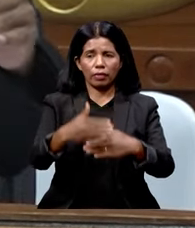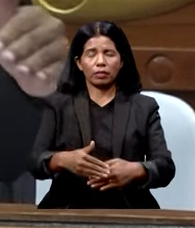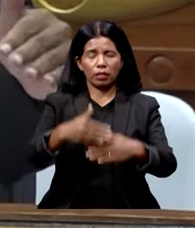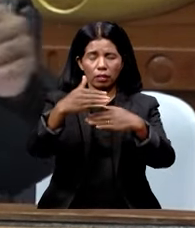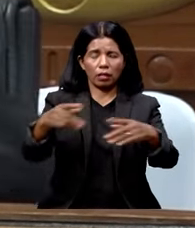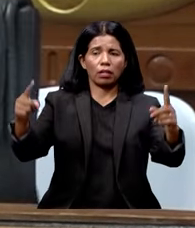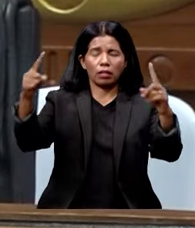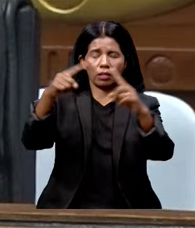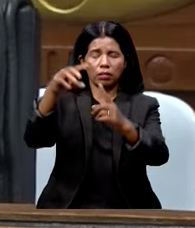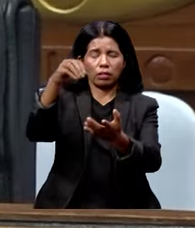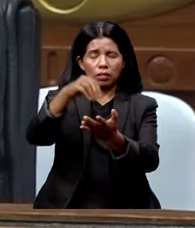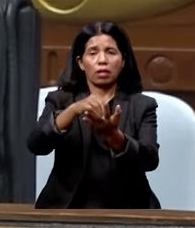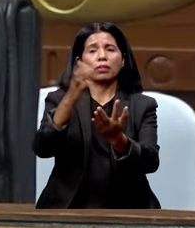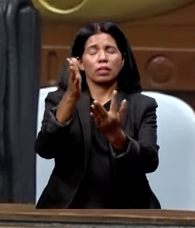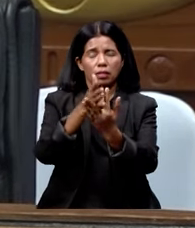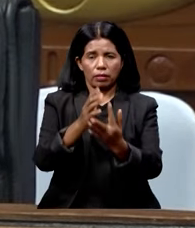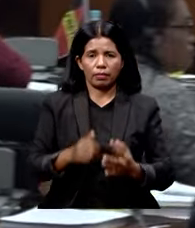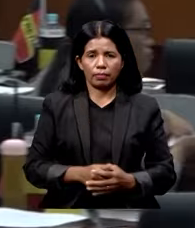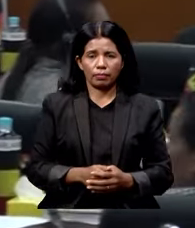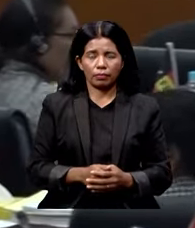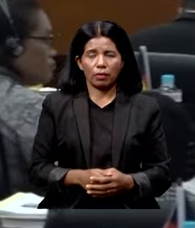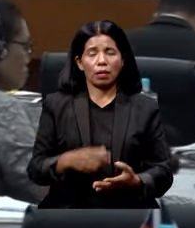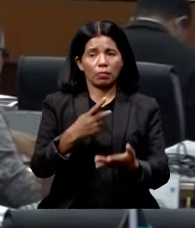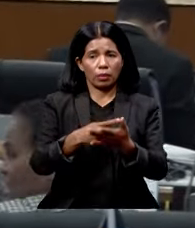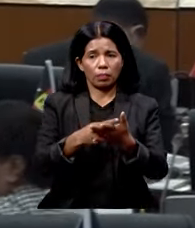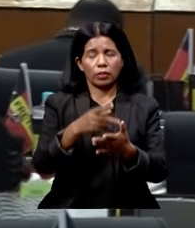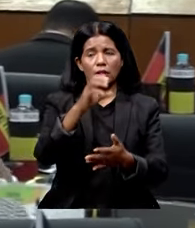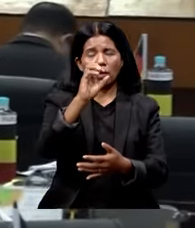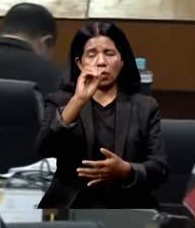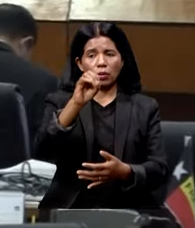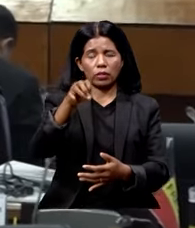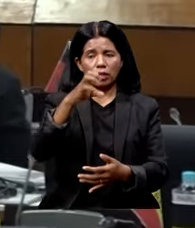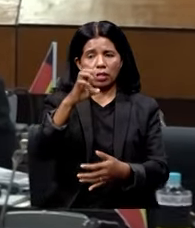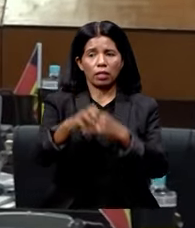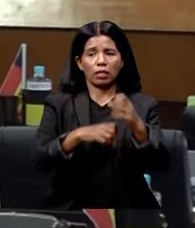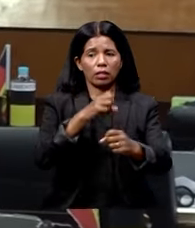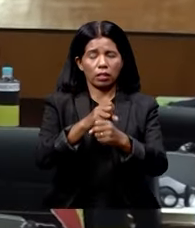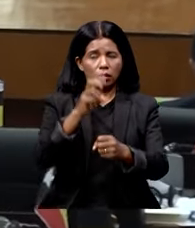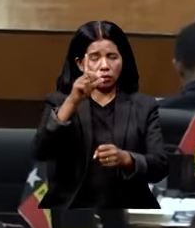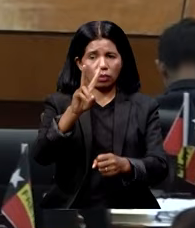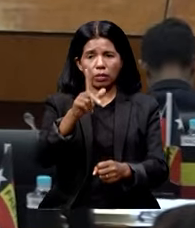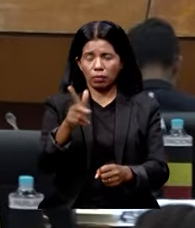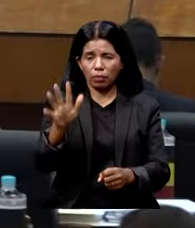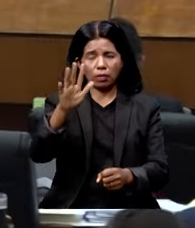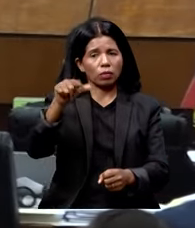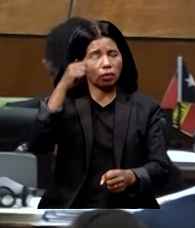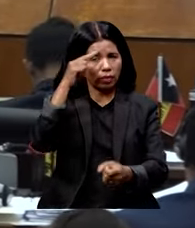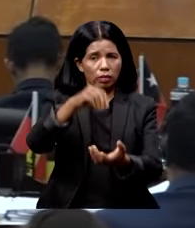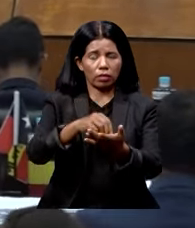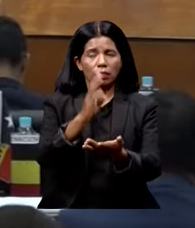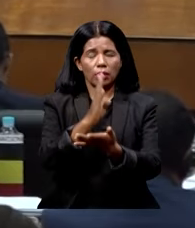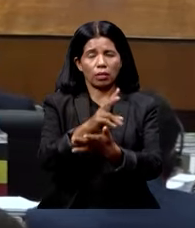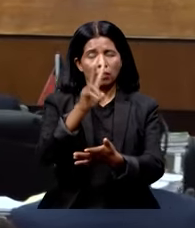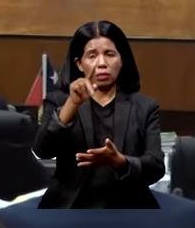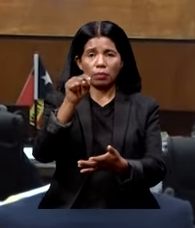tomar descentralização. E a proposta do Orçamento Geral do Estado tem na Rio Rural de Lima, o governo prevê bilhão rua ponto NEN,